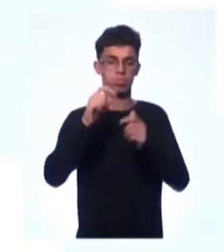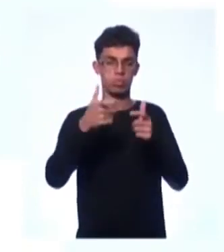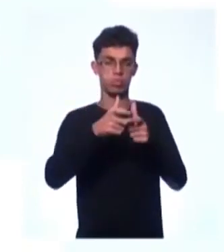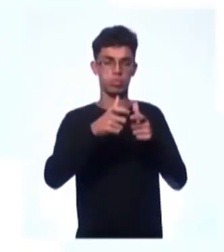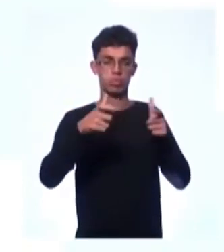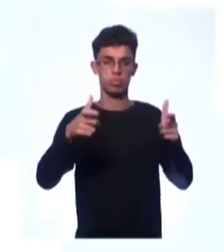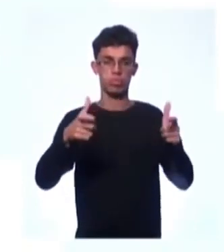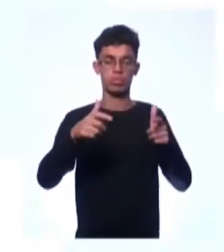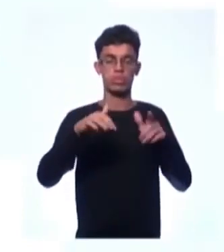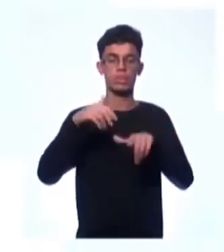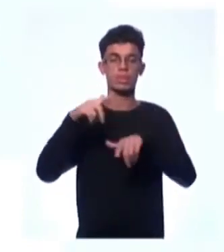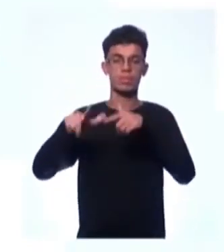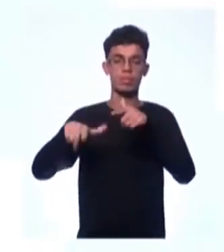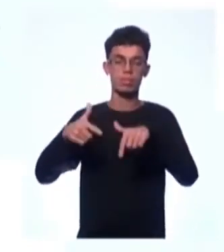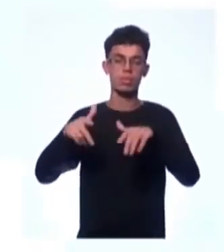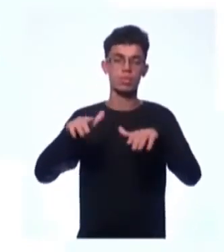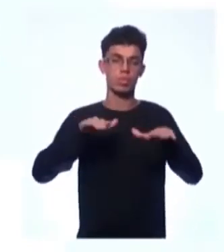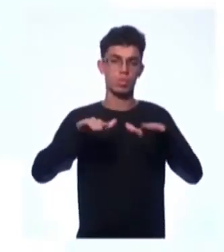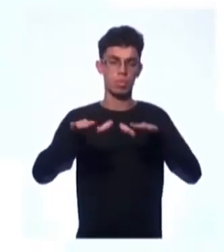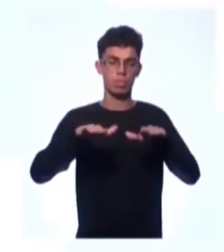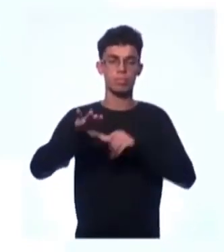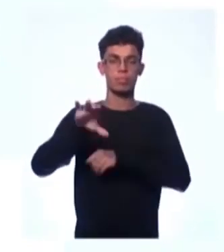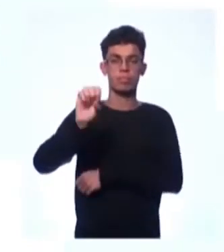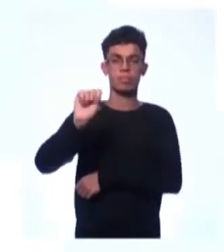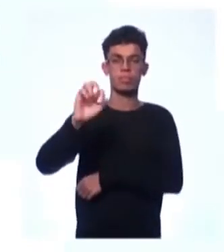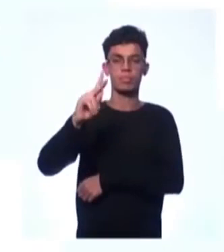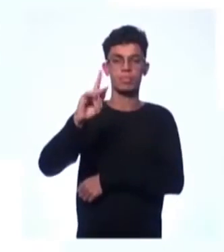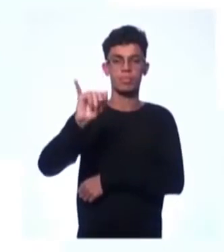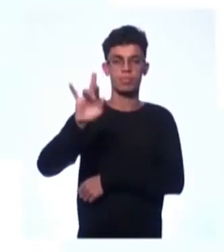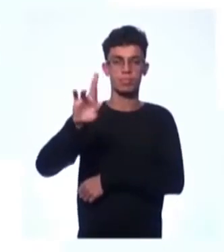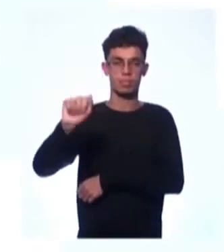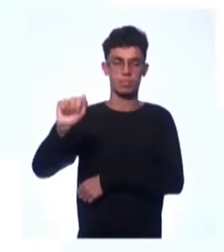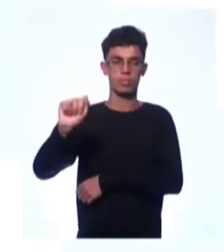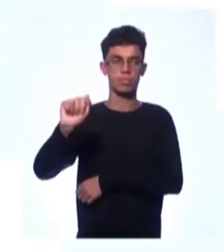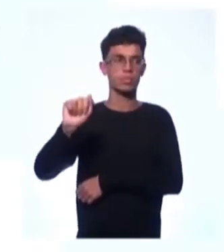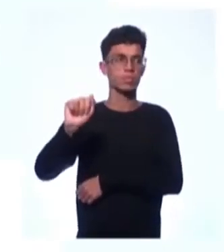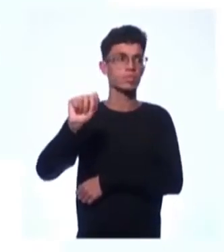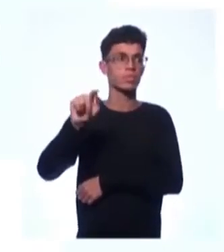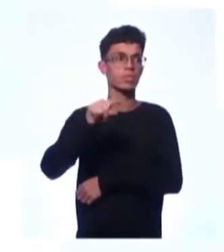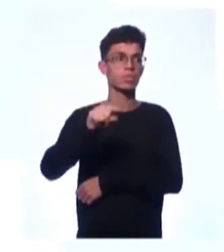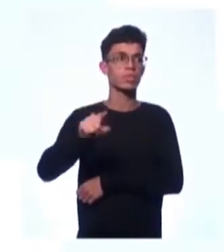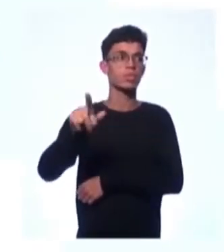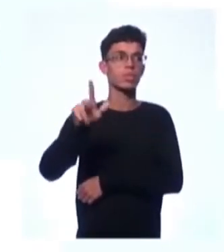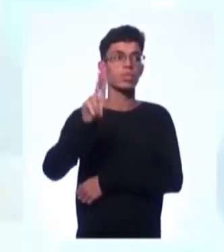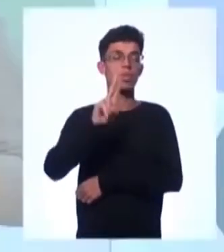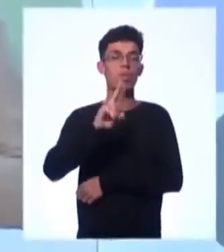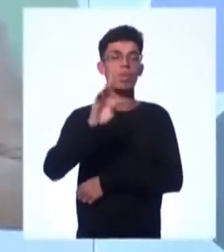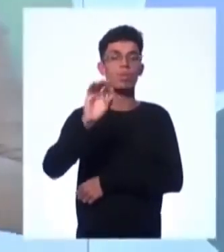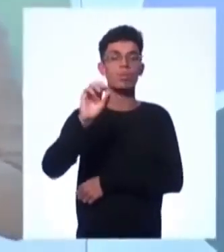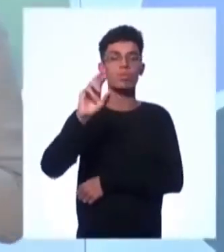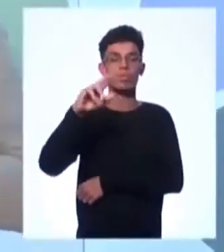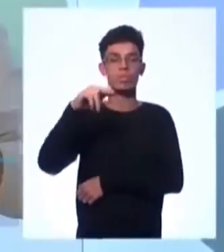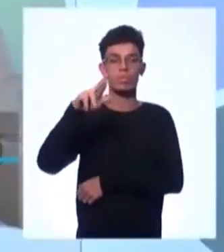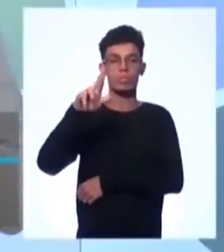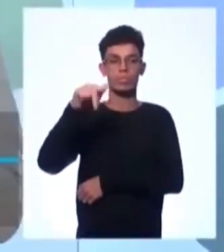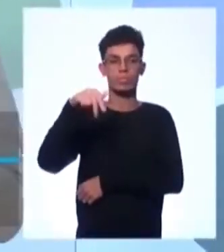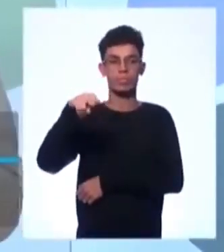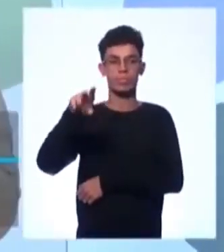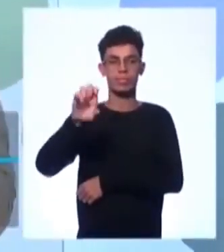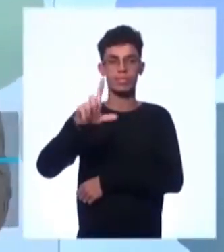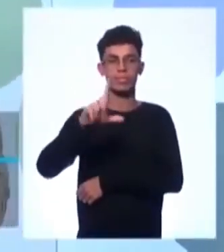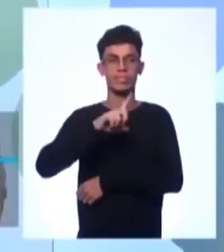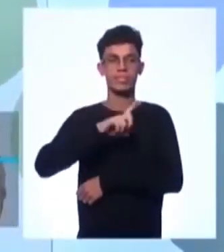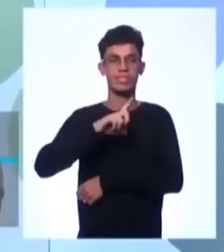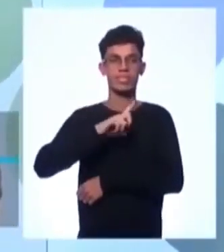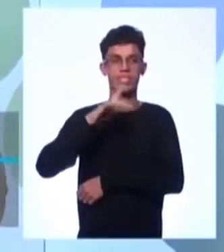nesse trabalho, nesse movimento de uma espira. E claro, né, já que estou falando de torque, teve alguém aqui na nossa